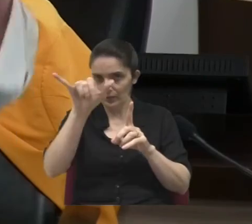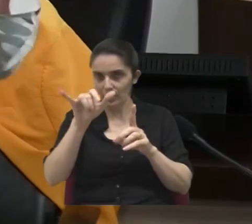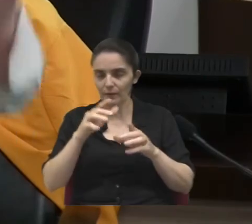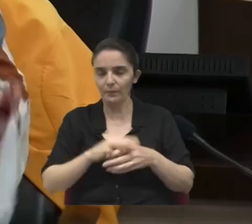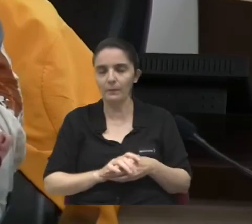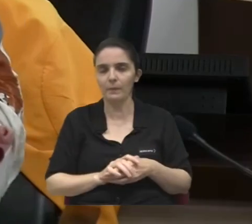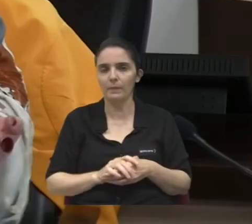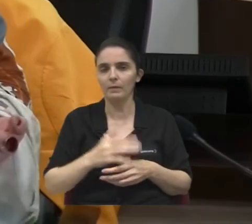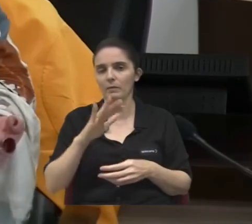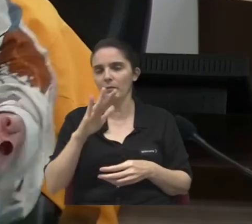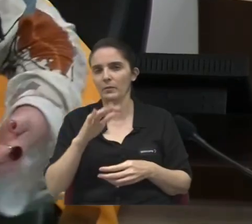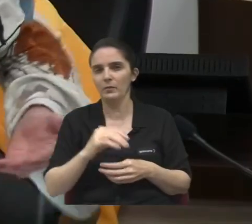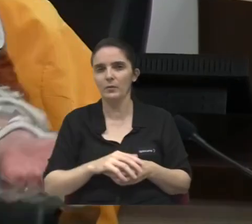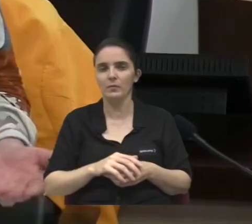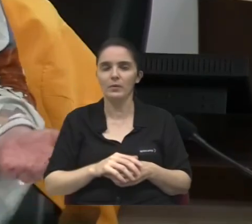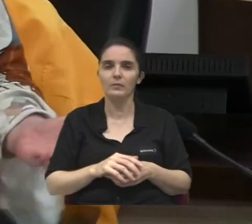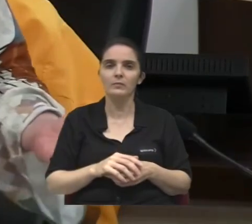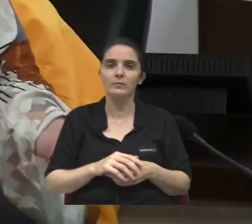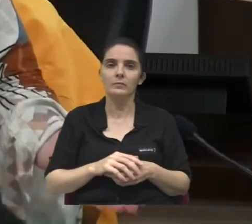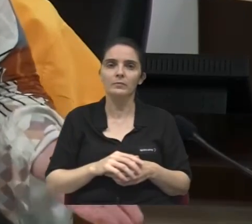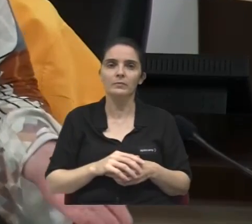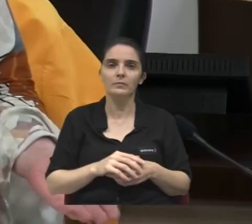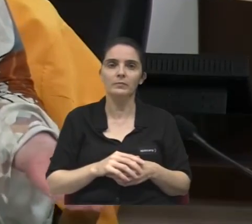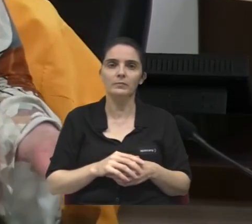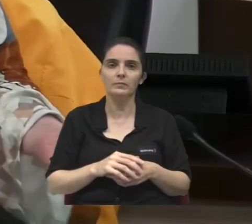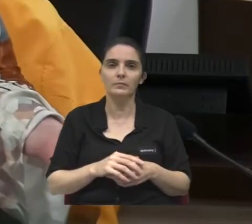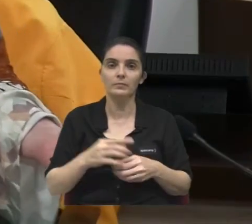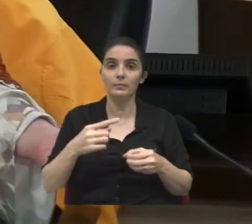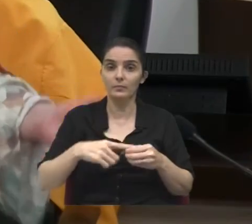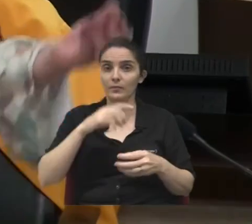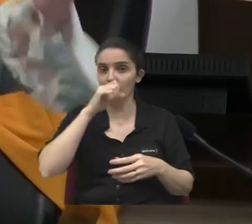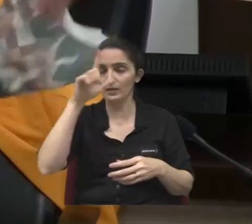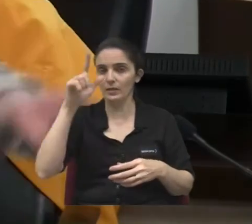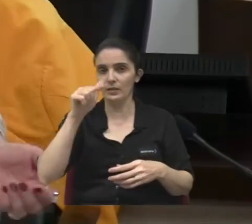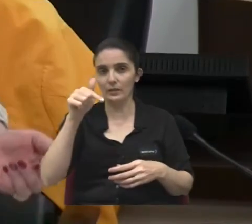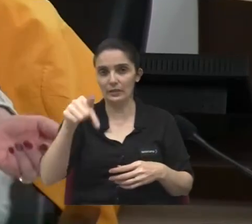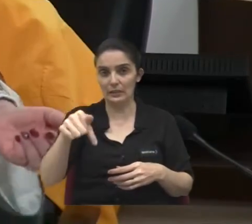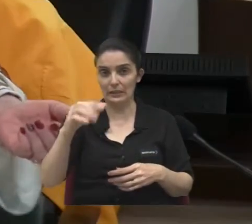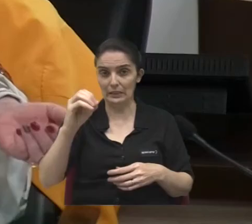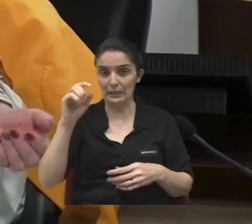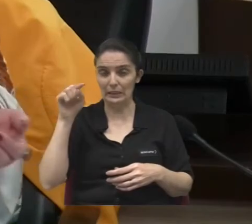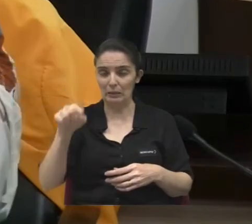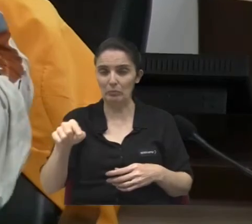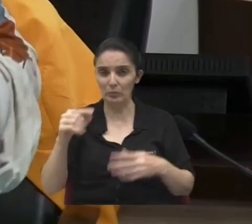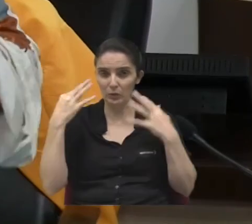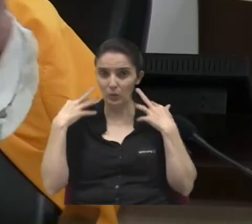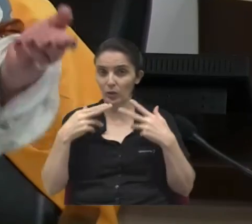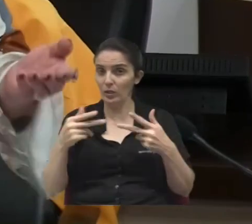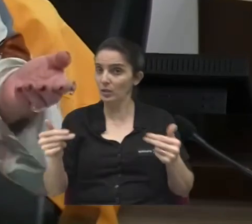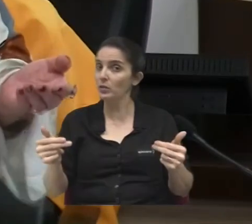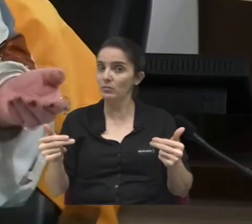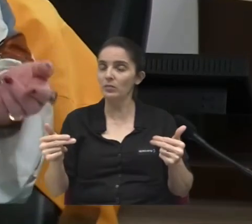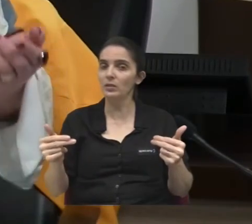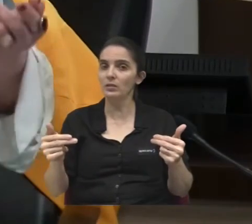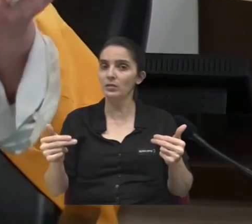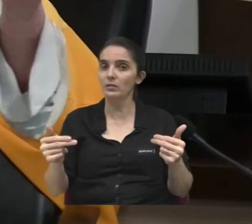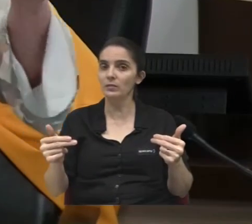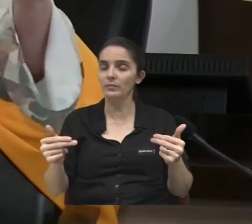se você considerar o ano todo. Uma cidade que tem 70 mil animais, pela proporção, é uma